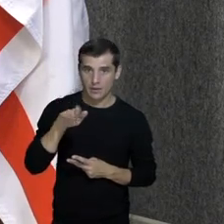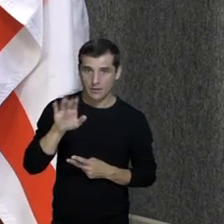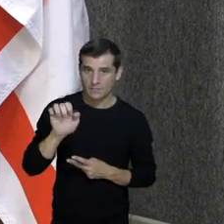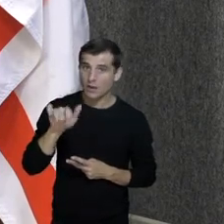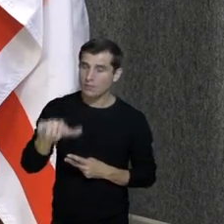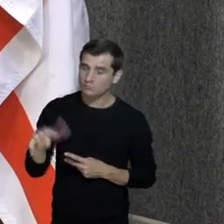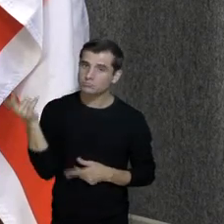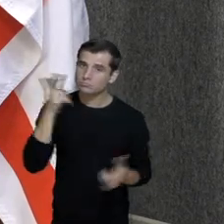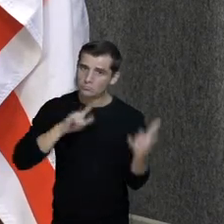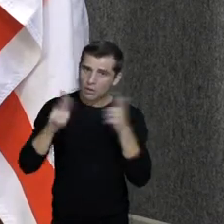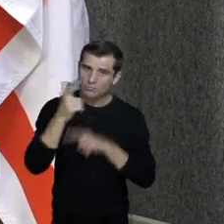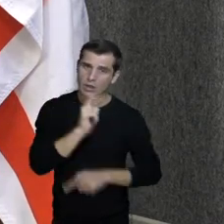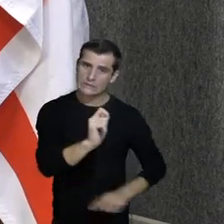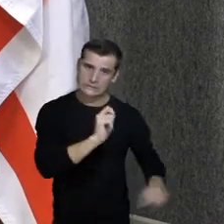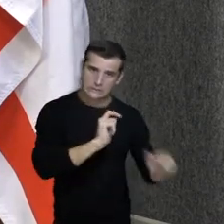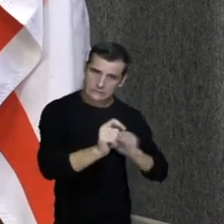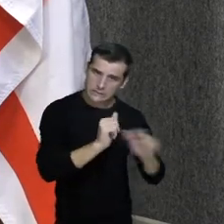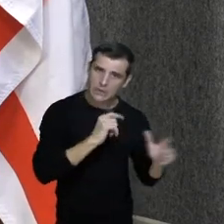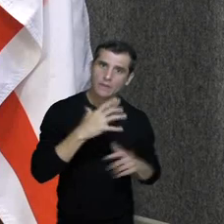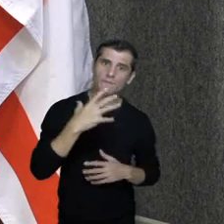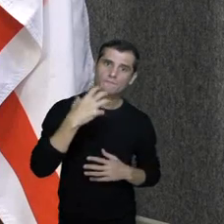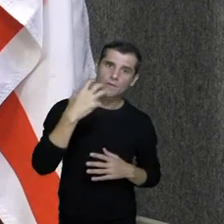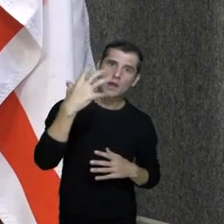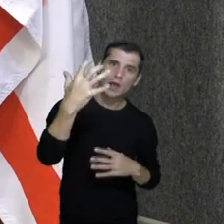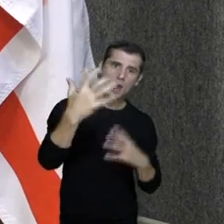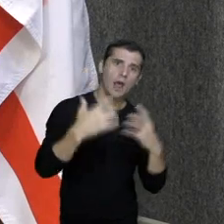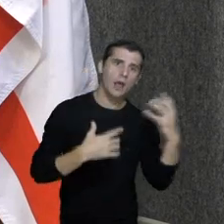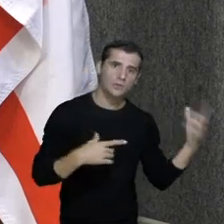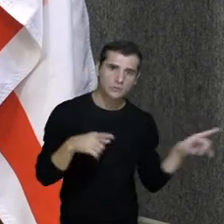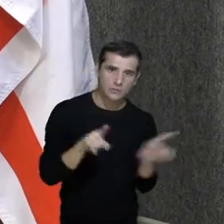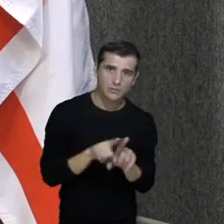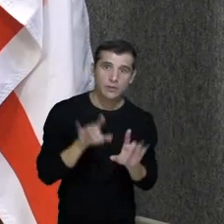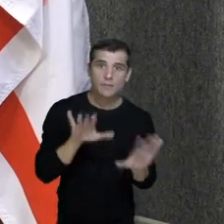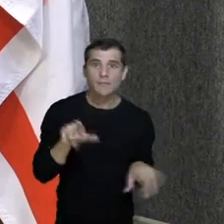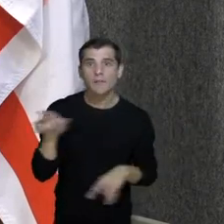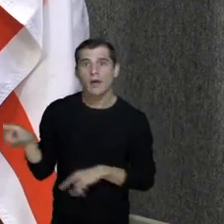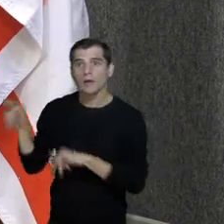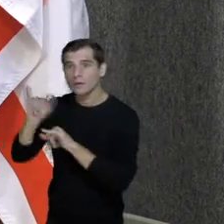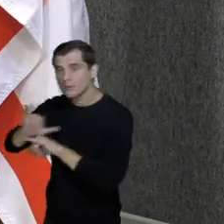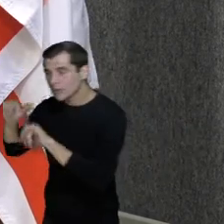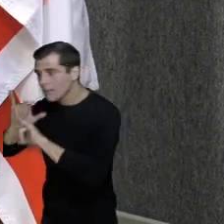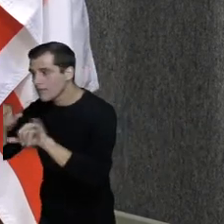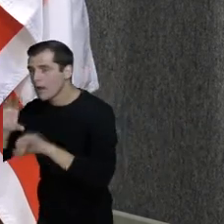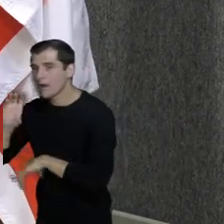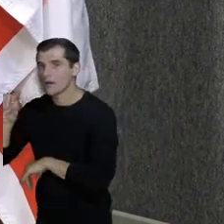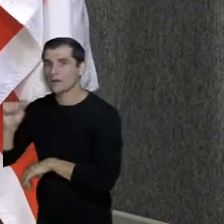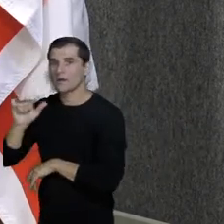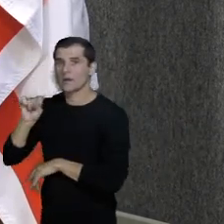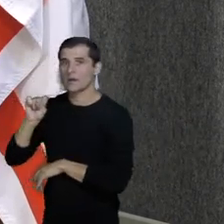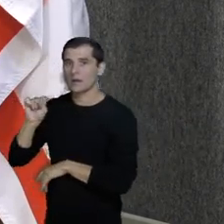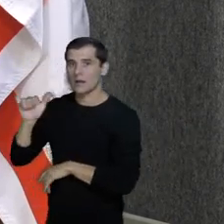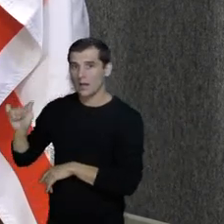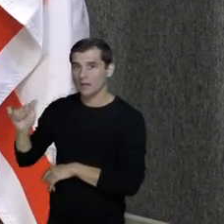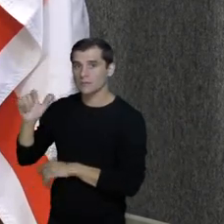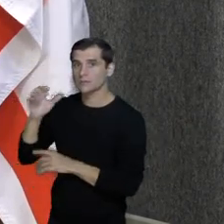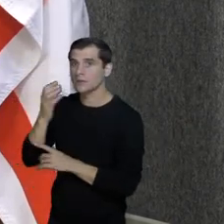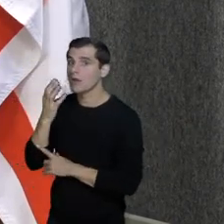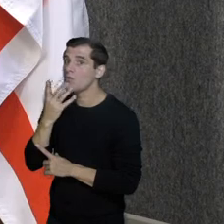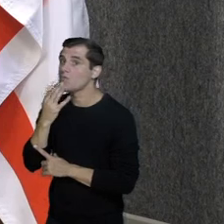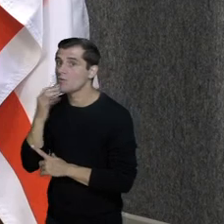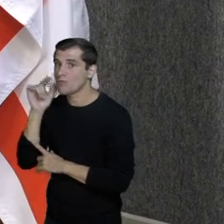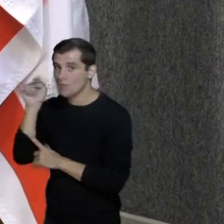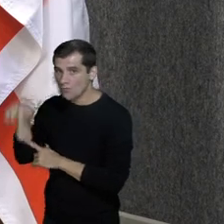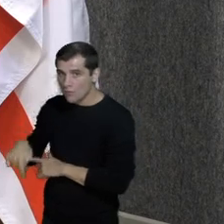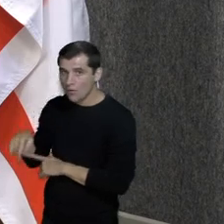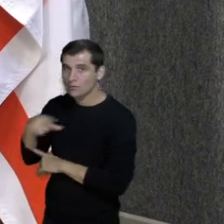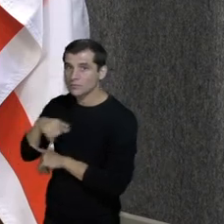bastante mas foi fazendo uma campanha para casa cor que é essa amostra de decoração onde os arquitetos mostram seus trabalhos que eu